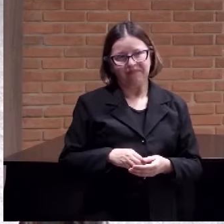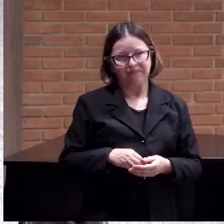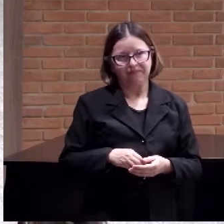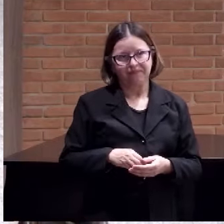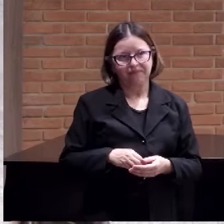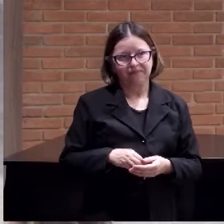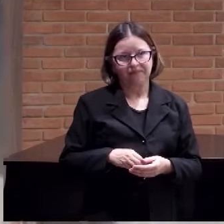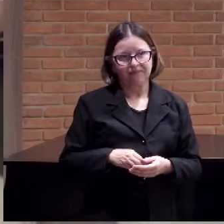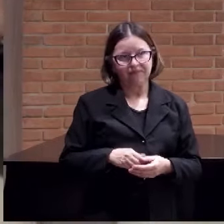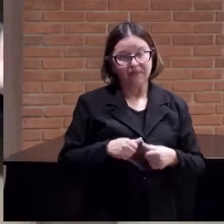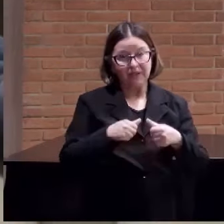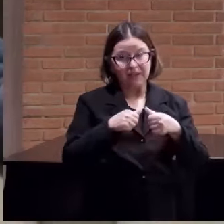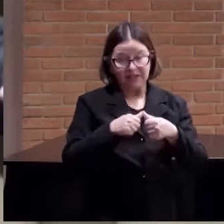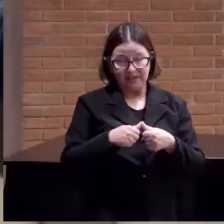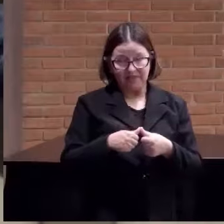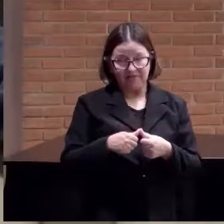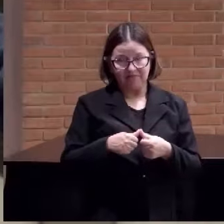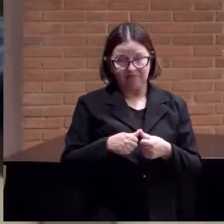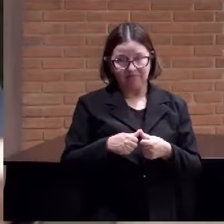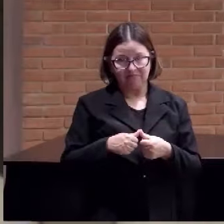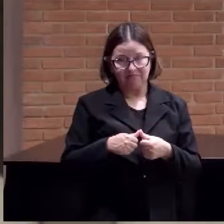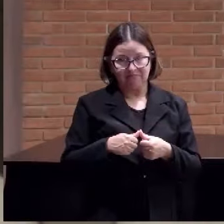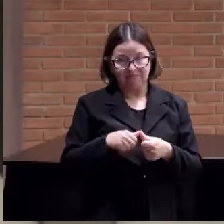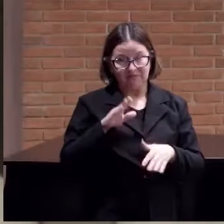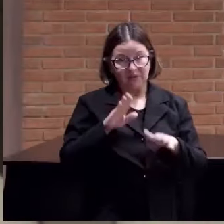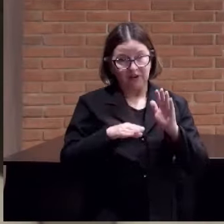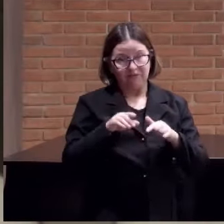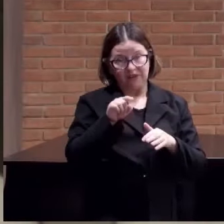E isto pode levar você a uma apostasia.